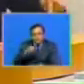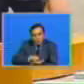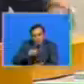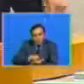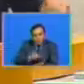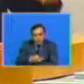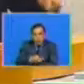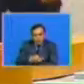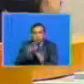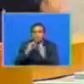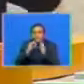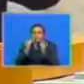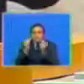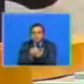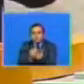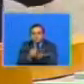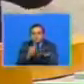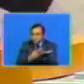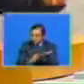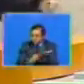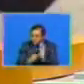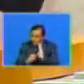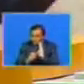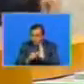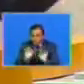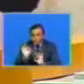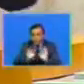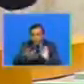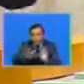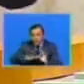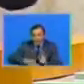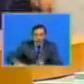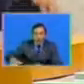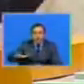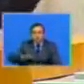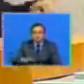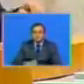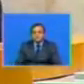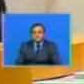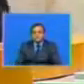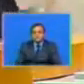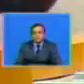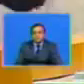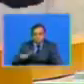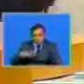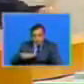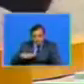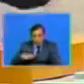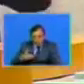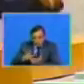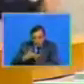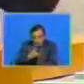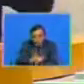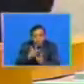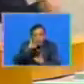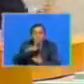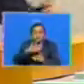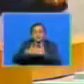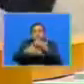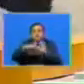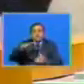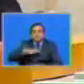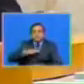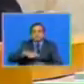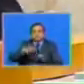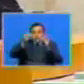obrigação deste parlamento regulamentar a implantação das áreas de intervenção urbana. Porque são elas que garantirão uma